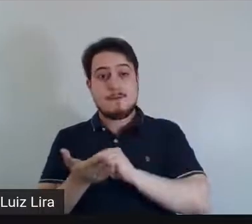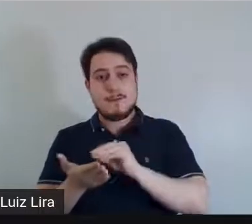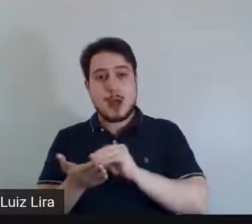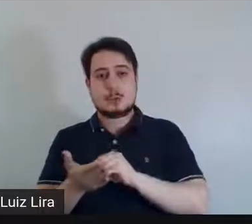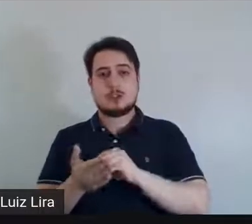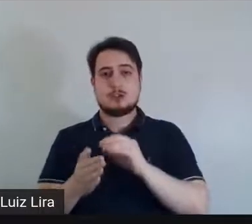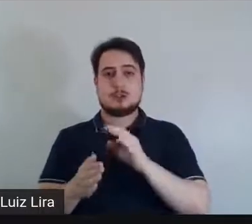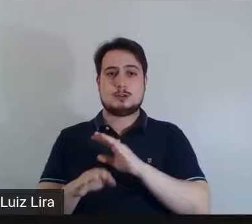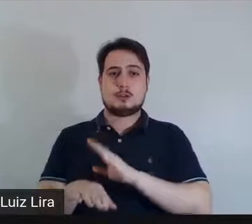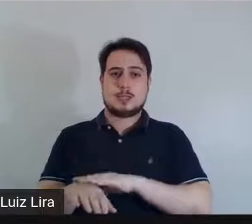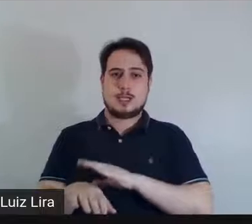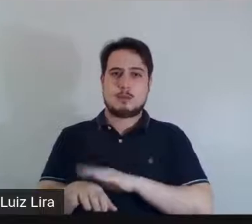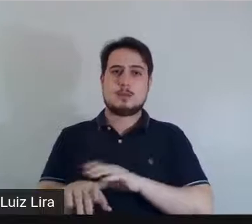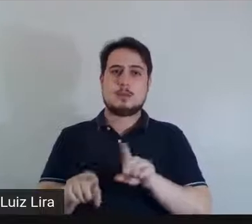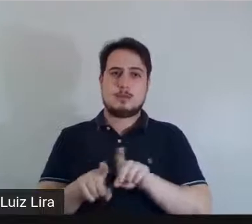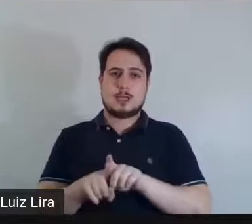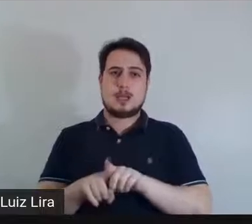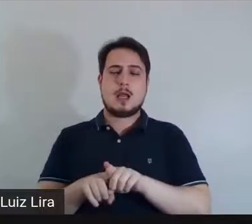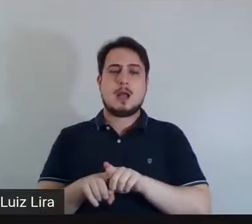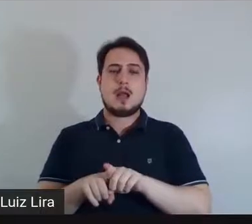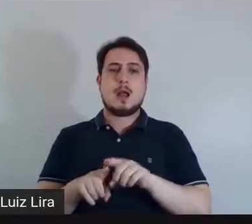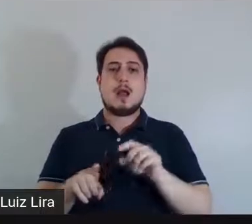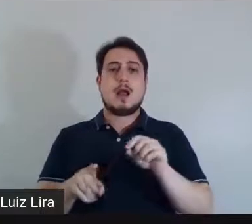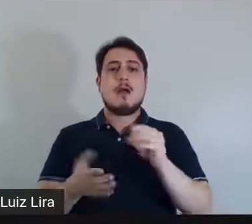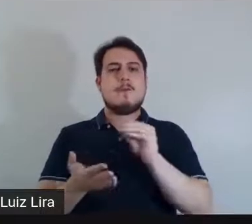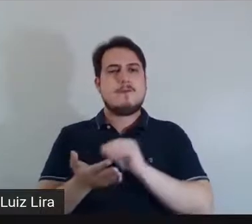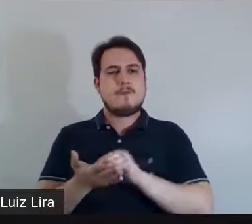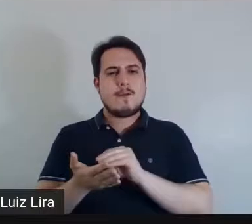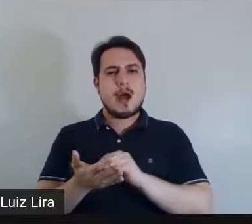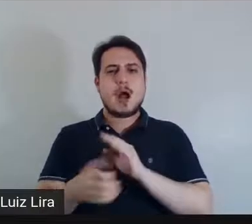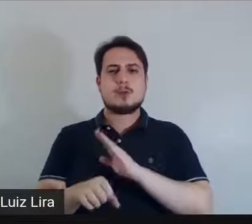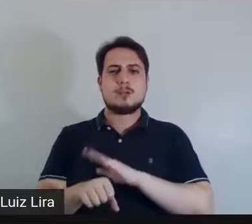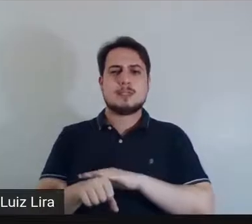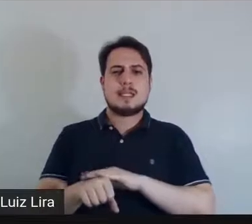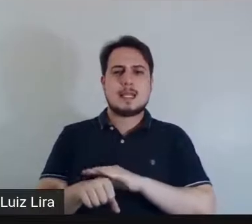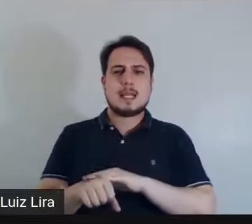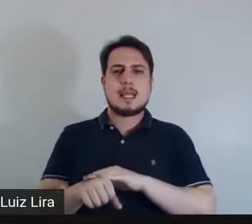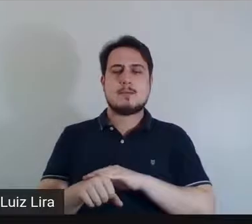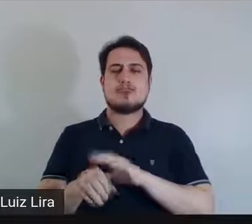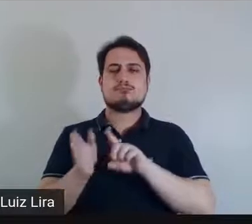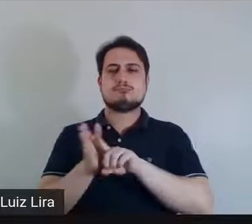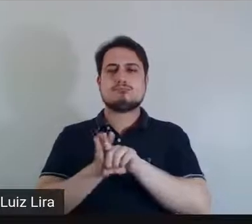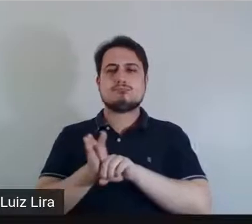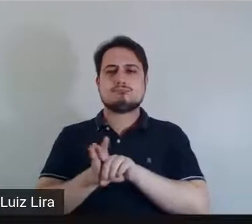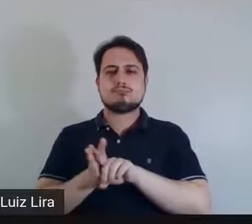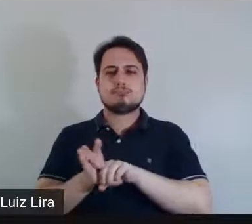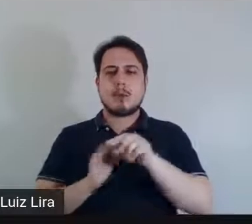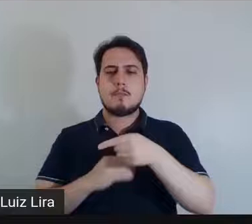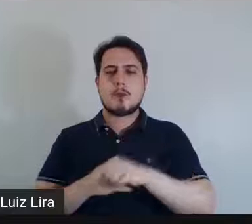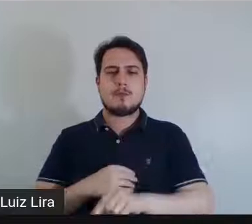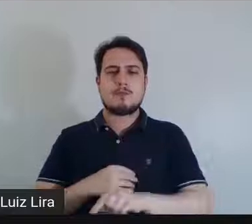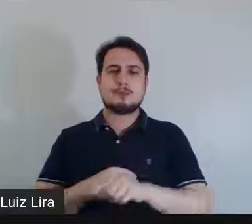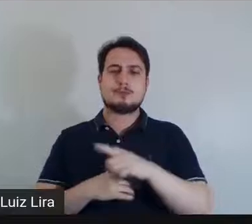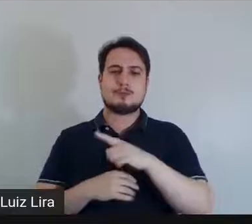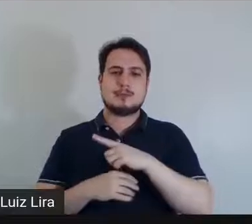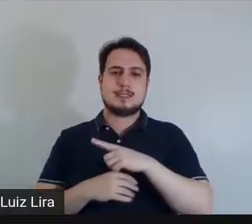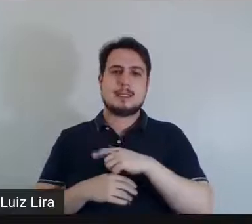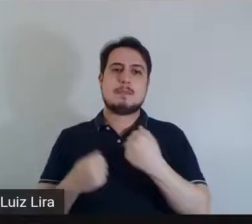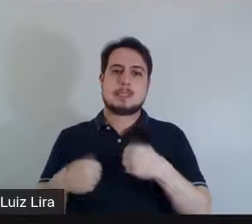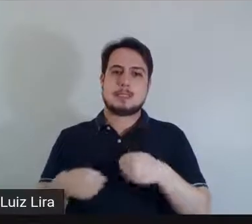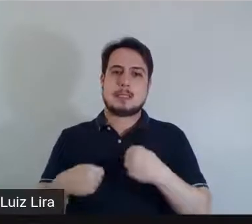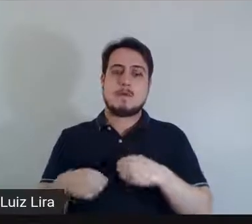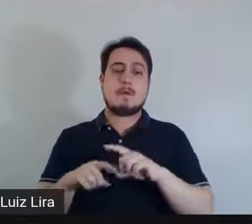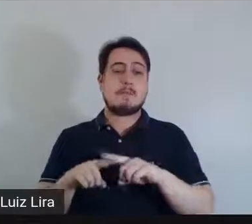doutor André deve ter vivenciado isso muito. A falta de tempo de um parecer mais aprofundado, uma decisão mais aprofundada.